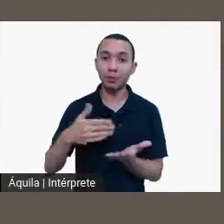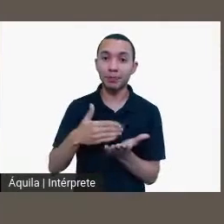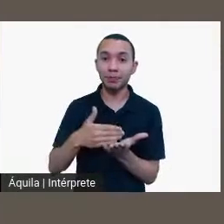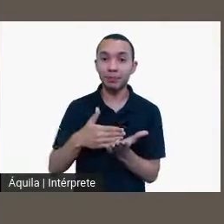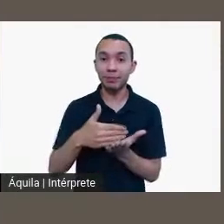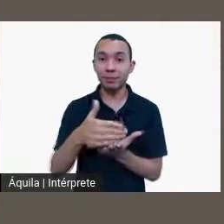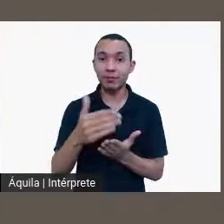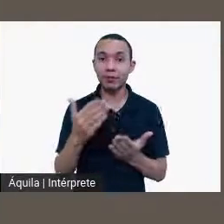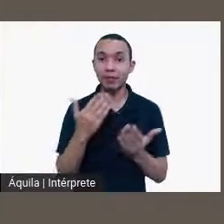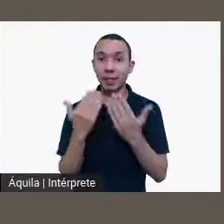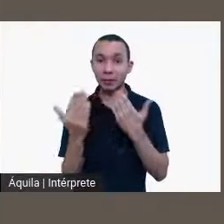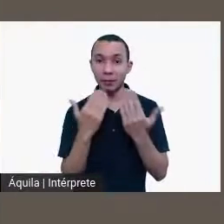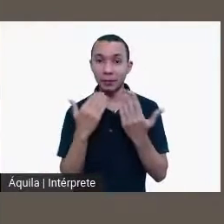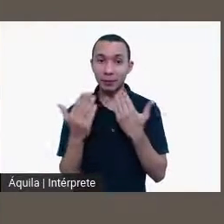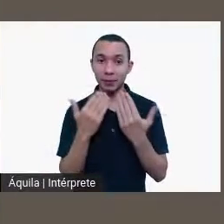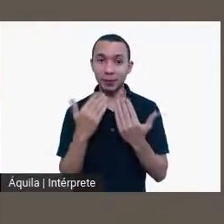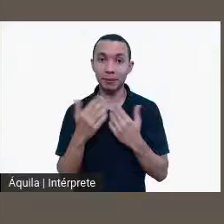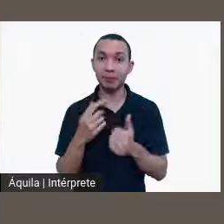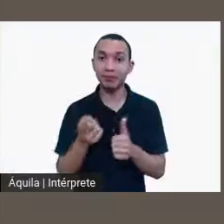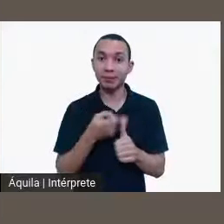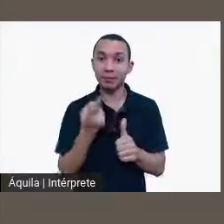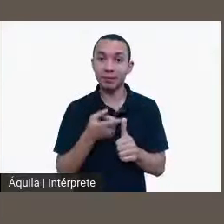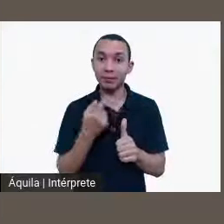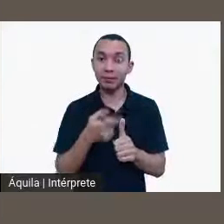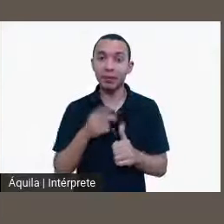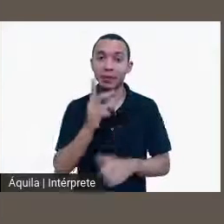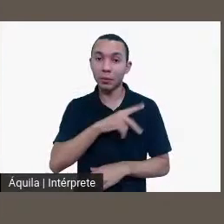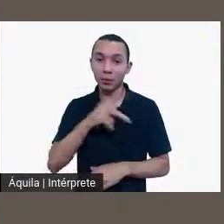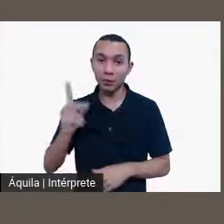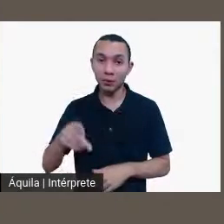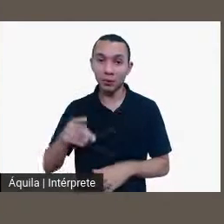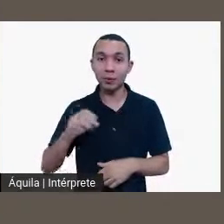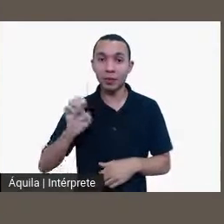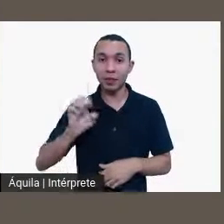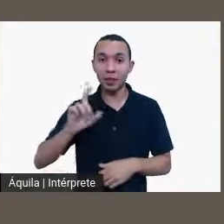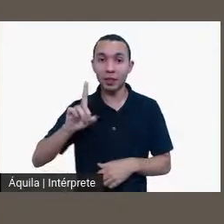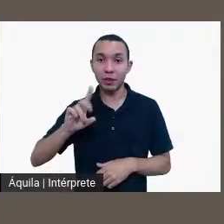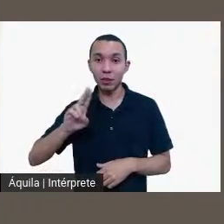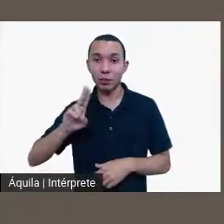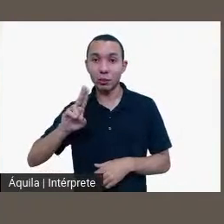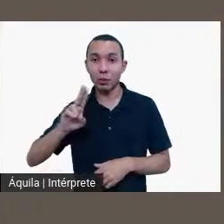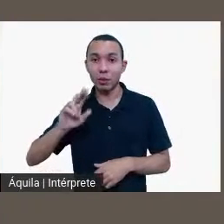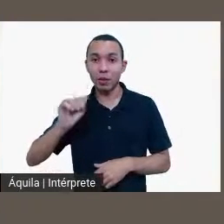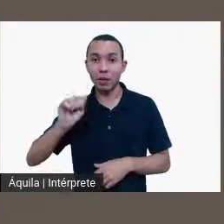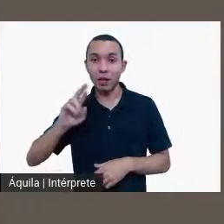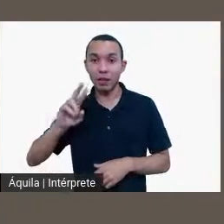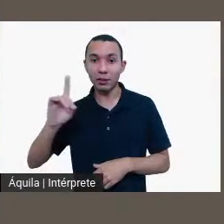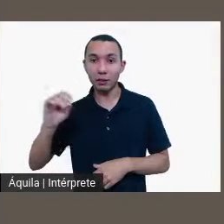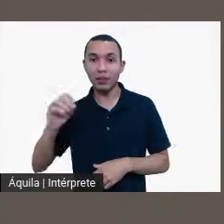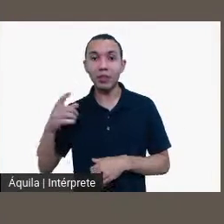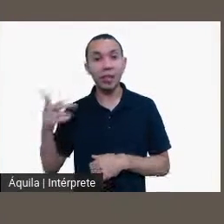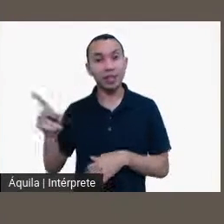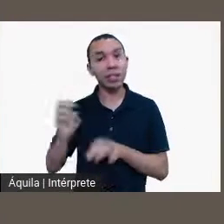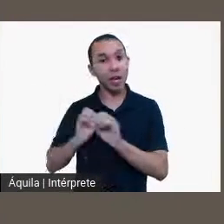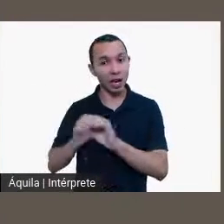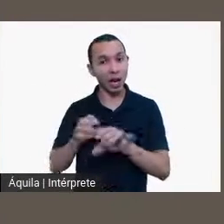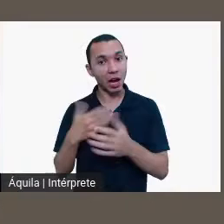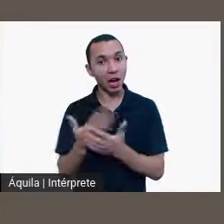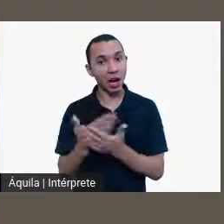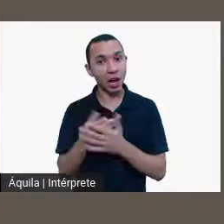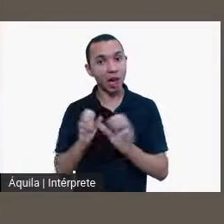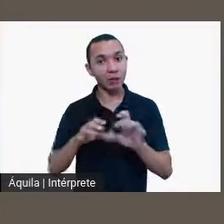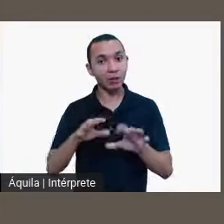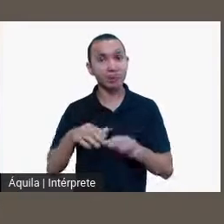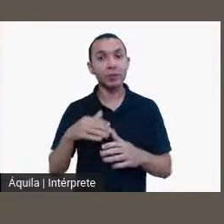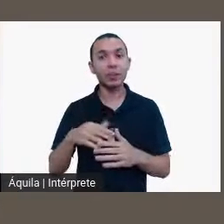essa conversa primeiro com o professor Eduardo Moretin, tá? Que ele dá aula. O Eduardo Moretin, ele dá aula na Escola